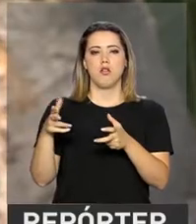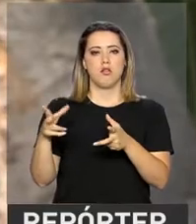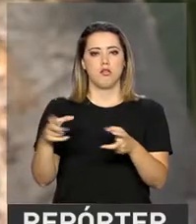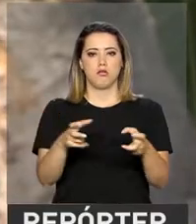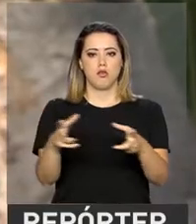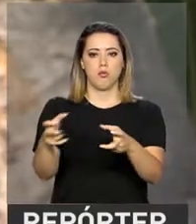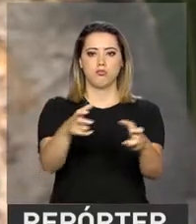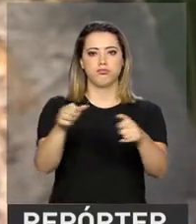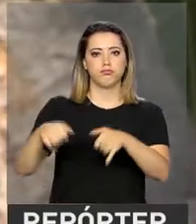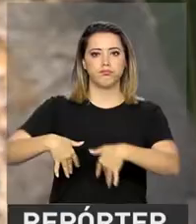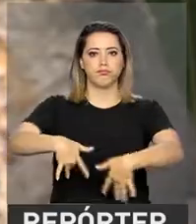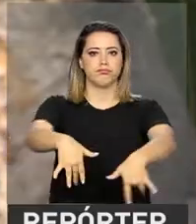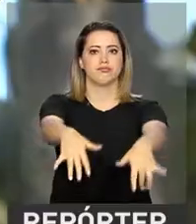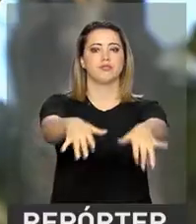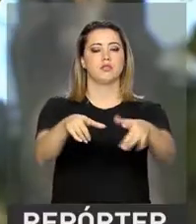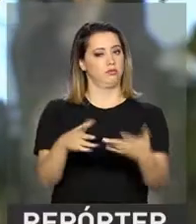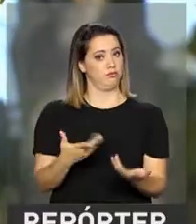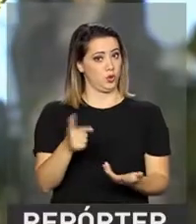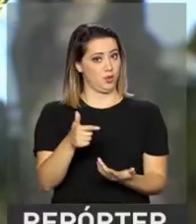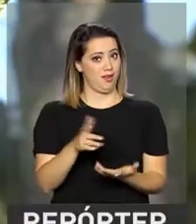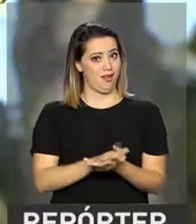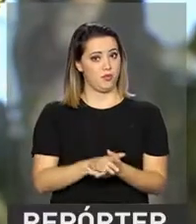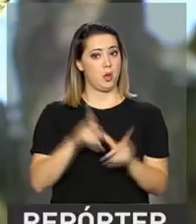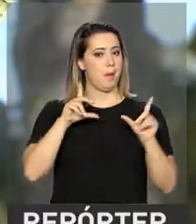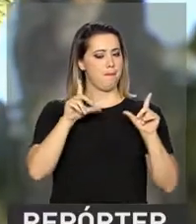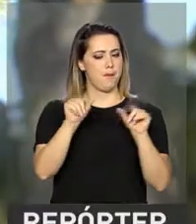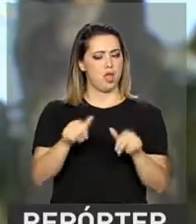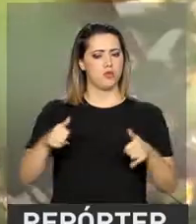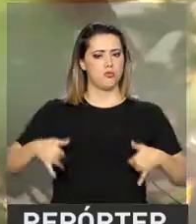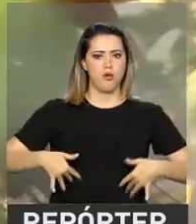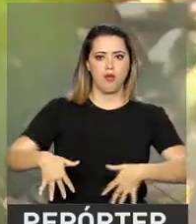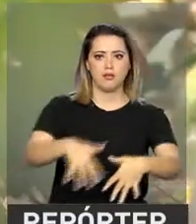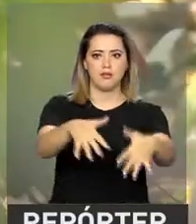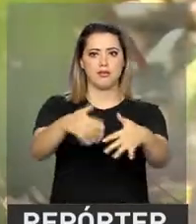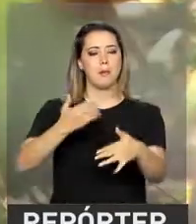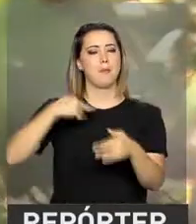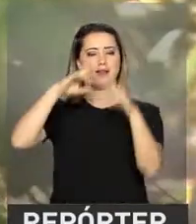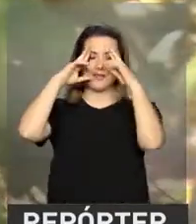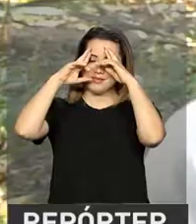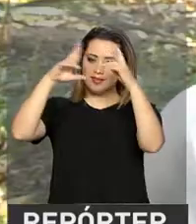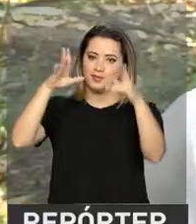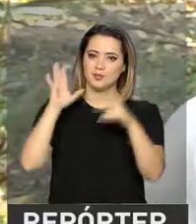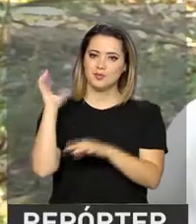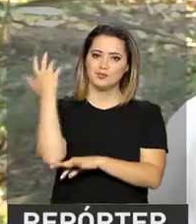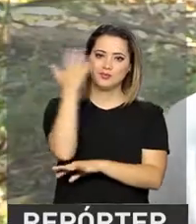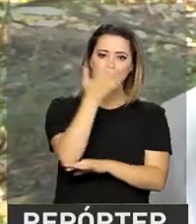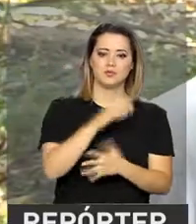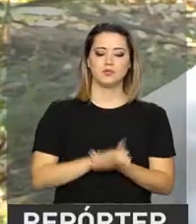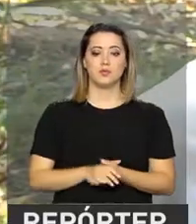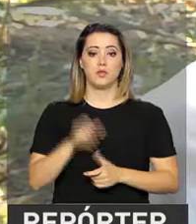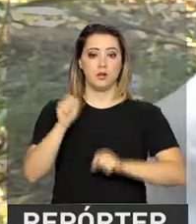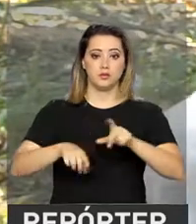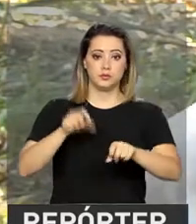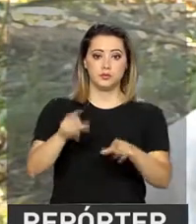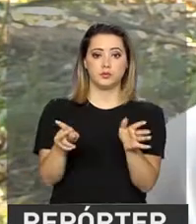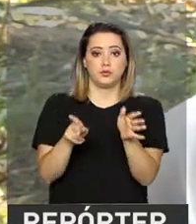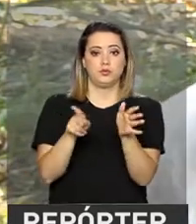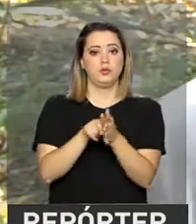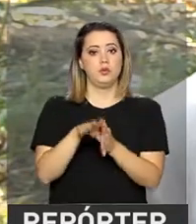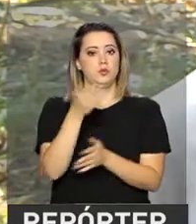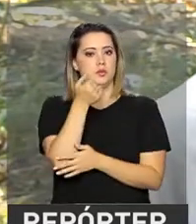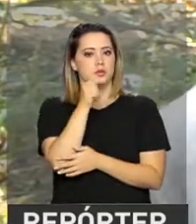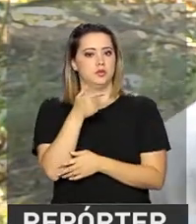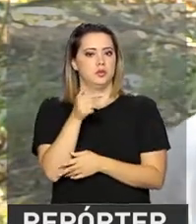No sítio da Dona Ana, o lema é menos veneno e mais respeito à natureza. Quando você planta alguma coisa para o seu consumo, você